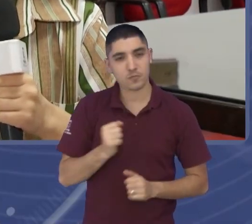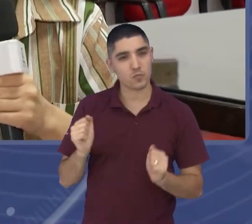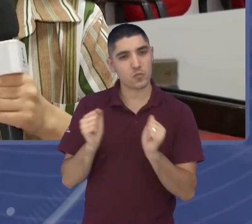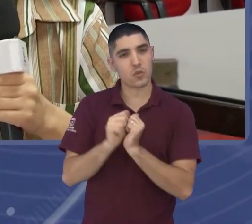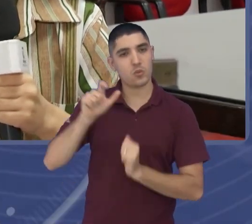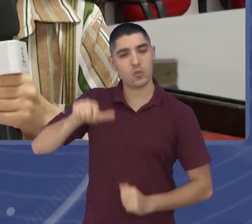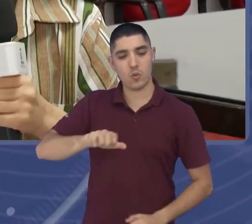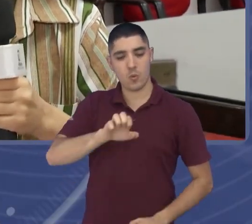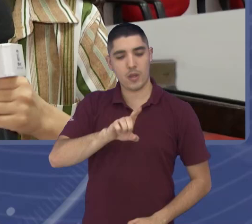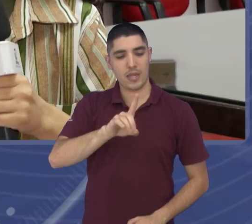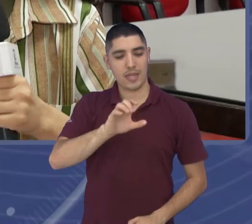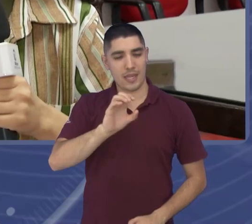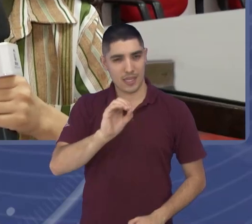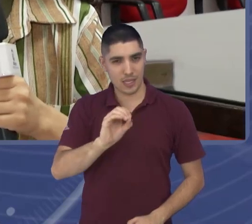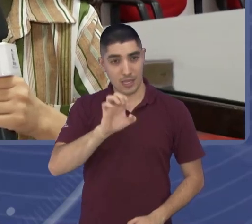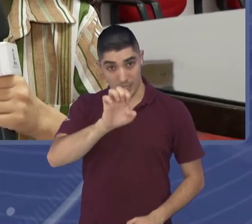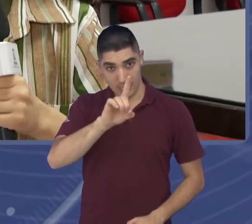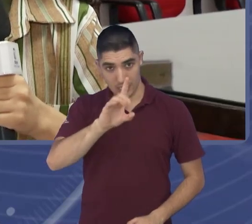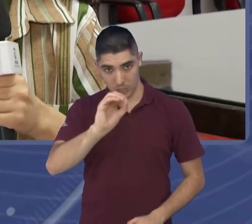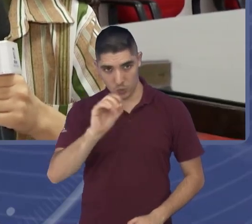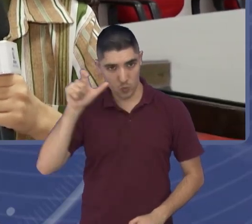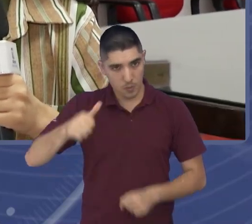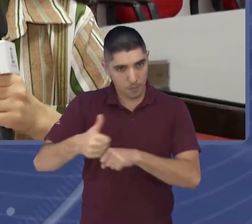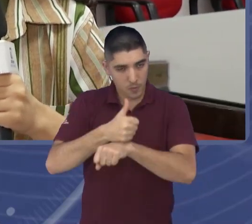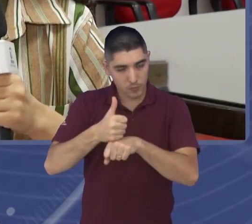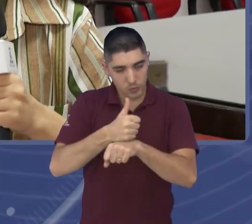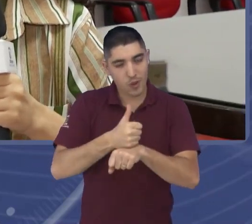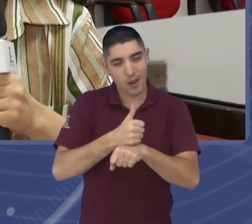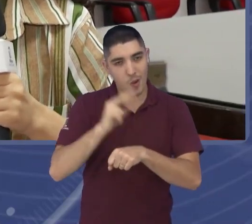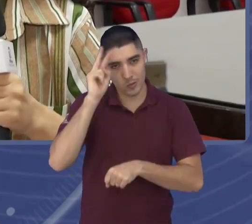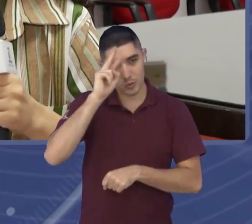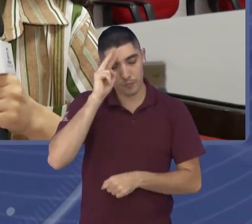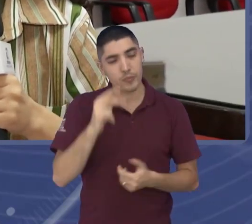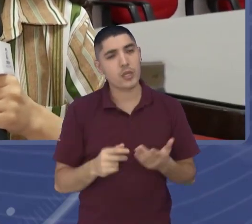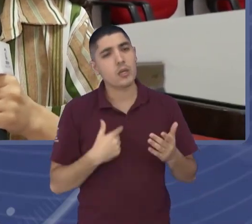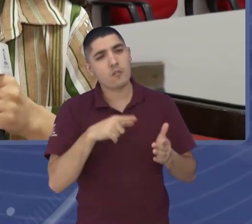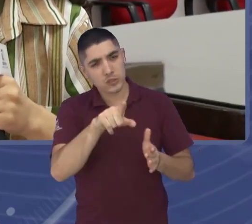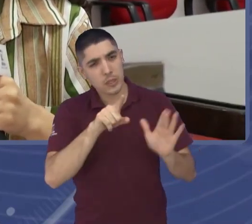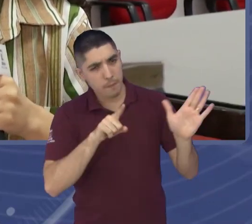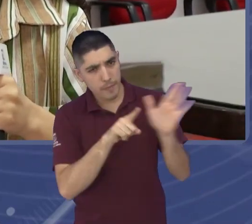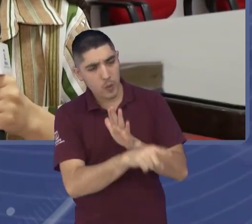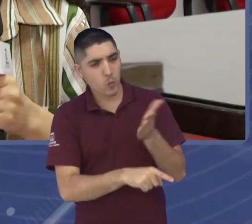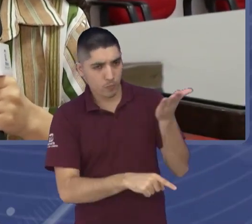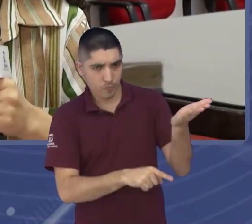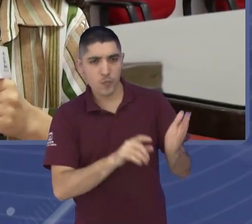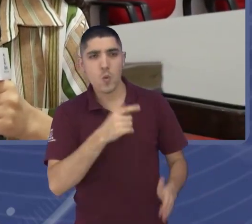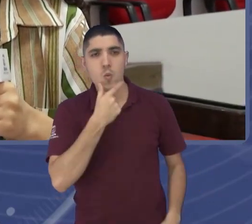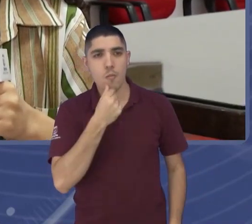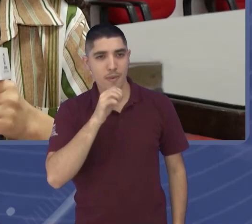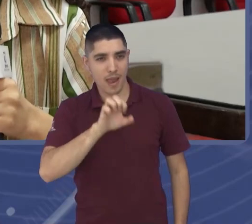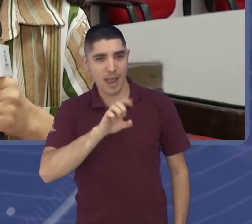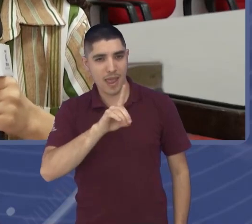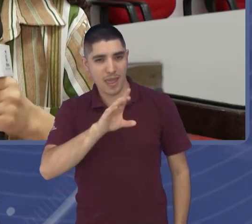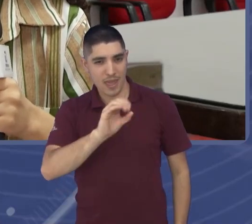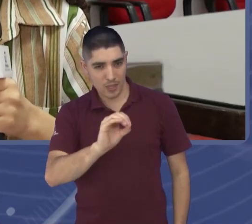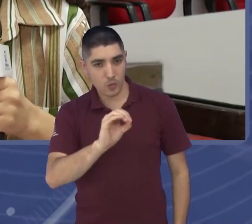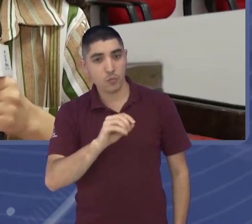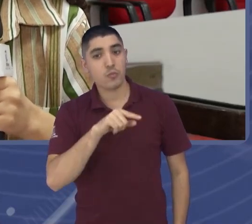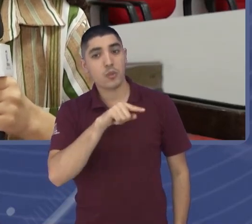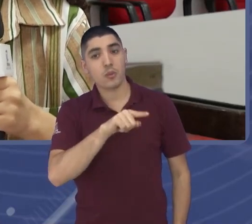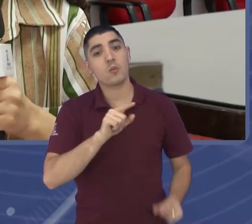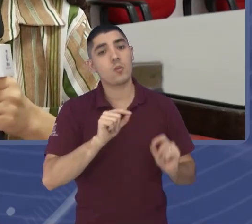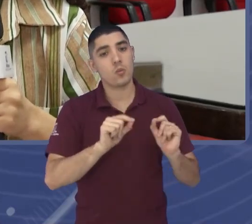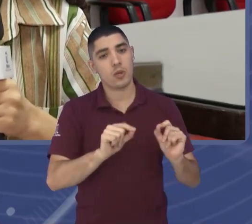Paiotti. Tami, eu quero que o Paiotti, como historiador, né, até exemplifique para a gente, para me